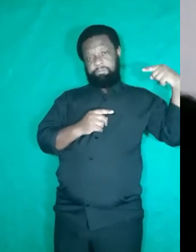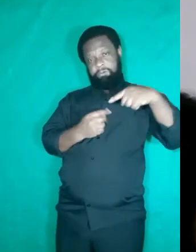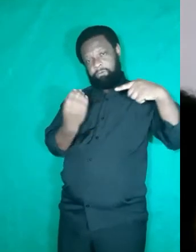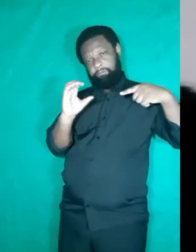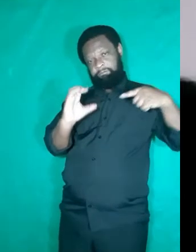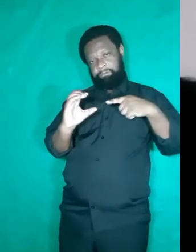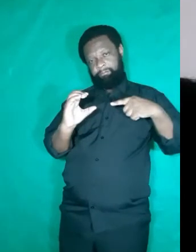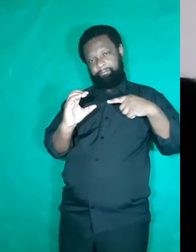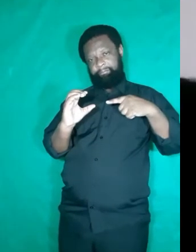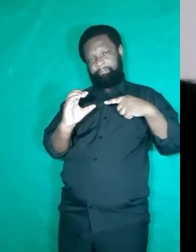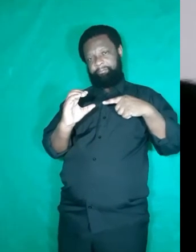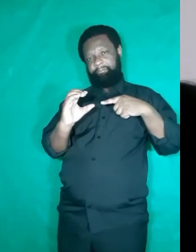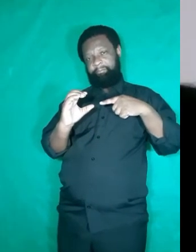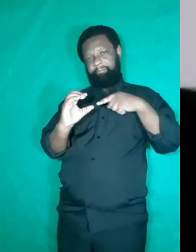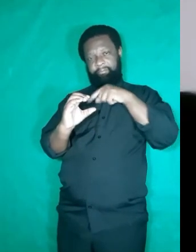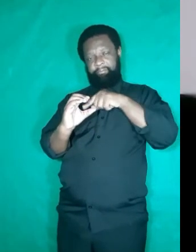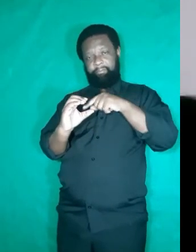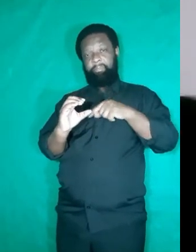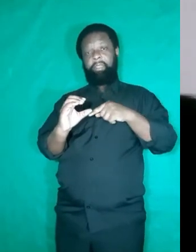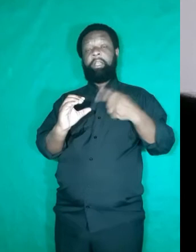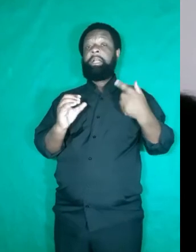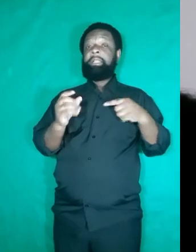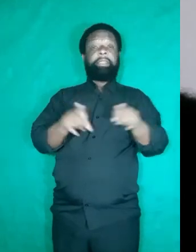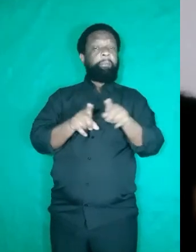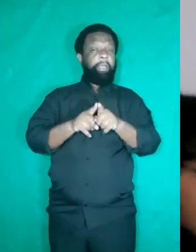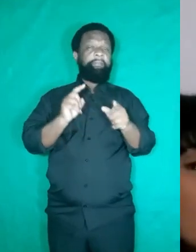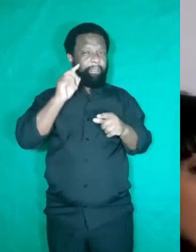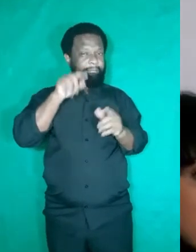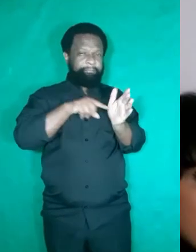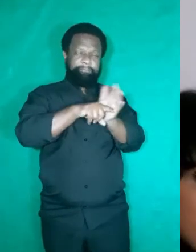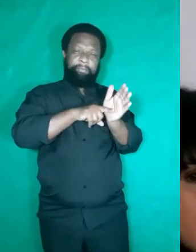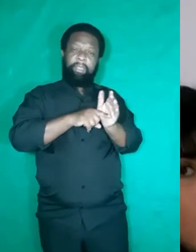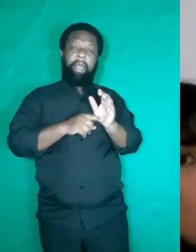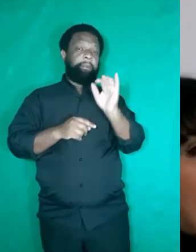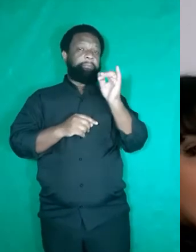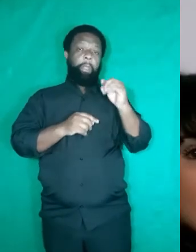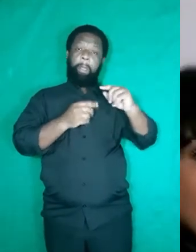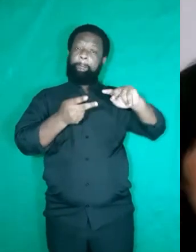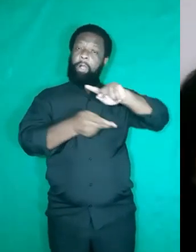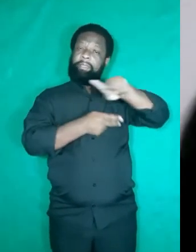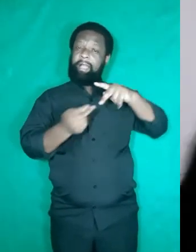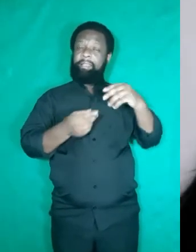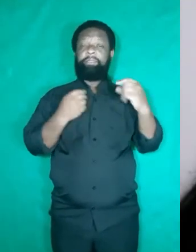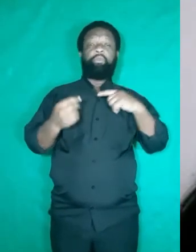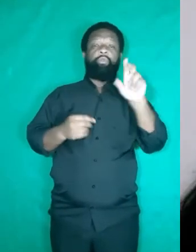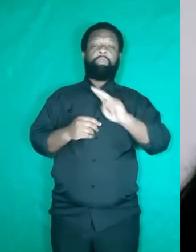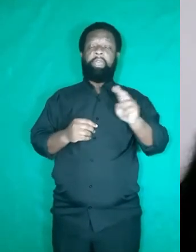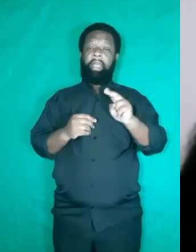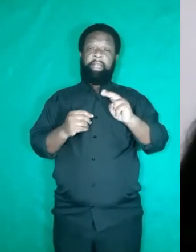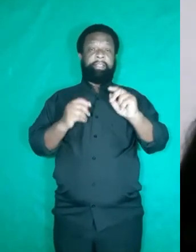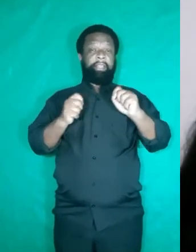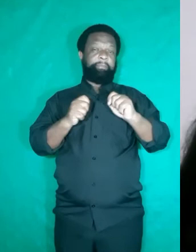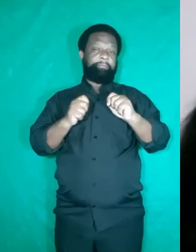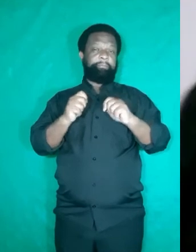Nós podemos analisar a polaridade com a fórmula escrita no quadro, numa folha, ou por